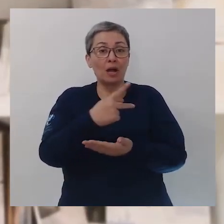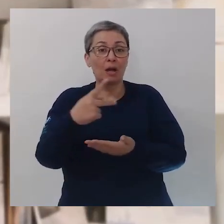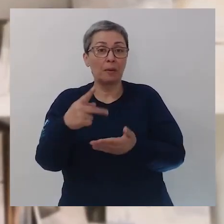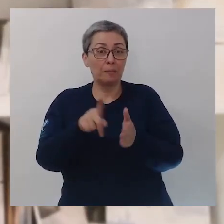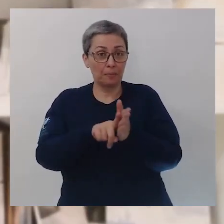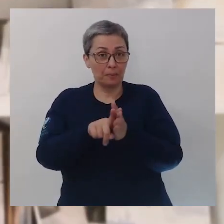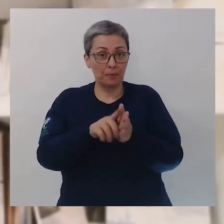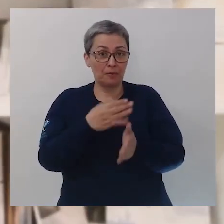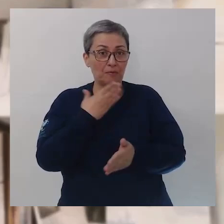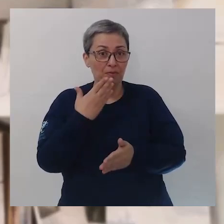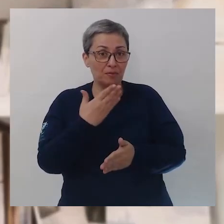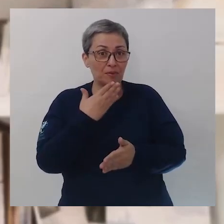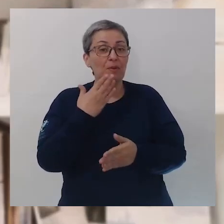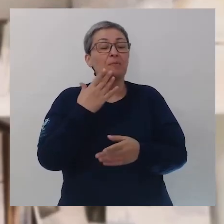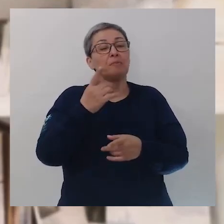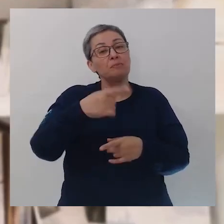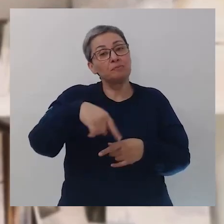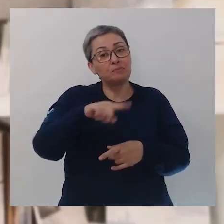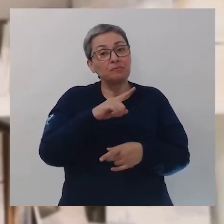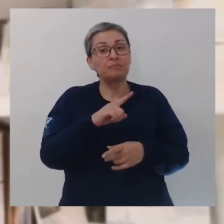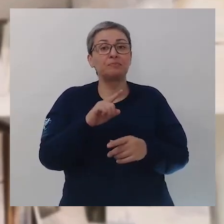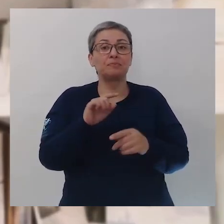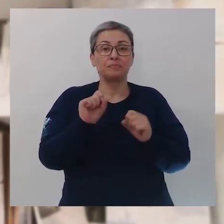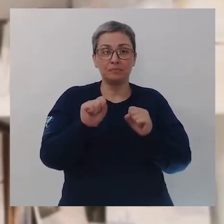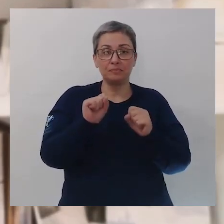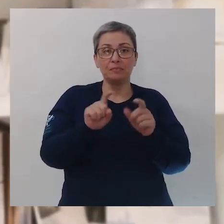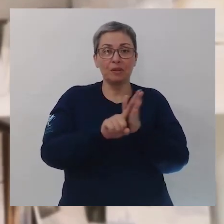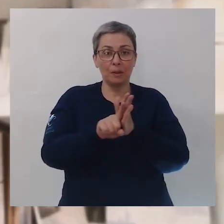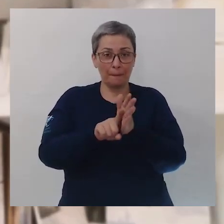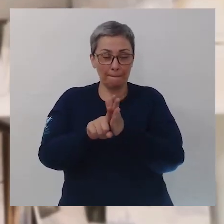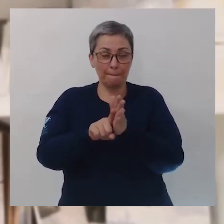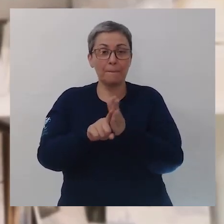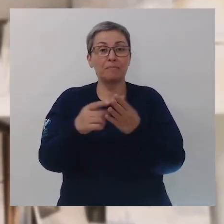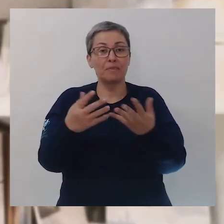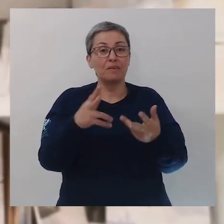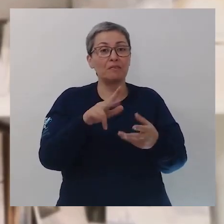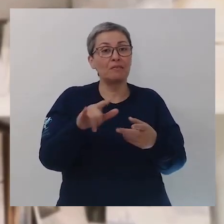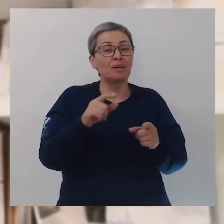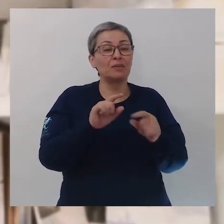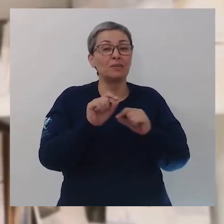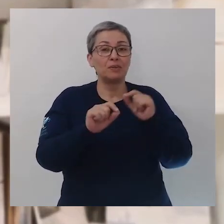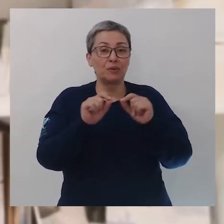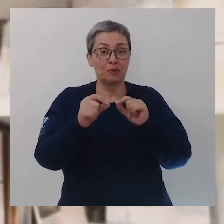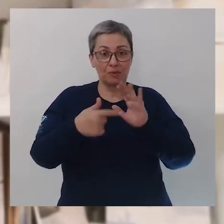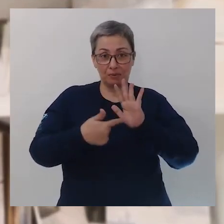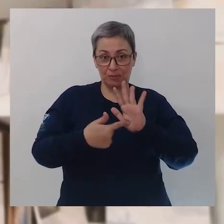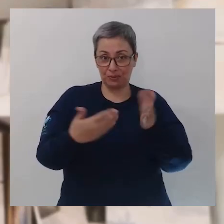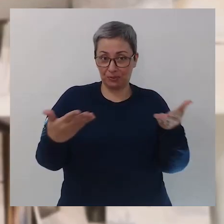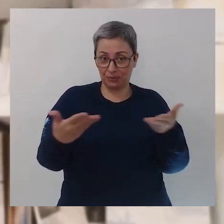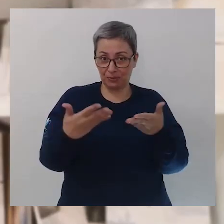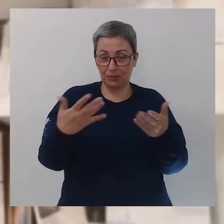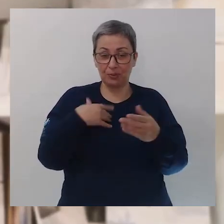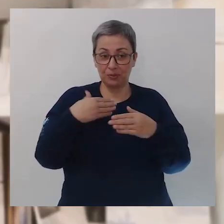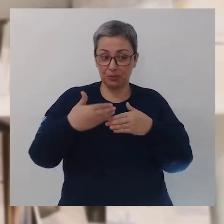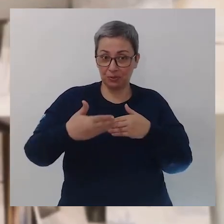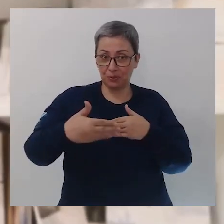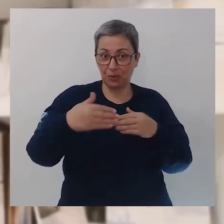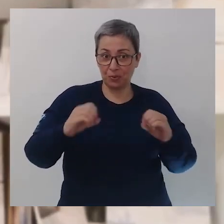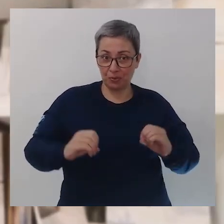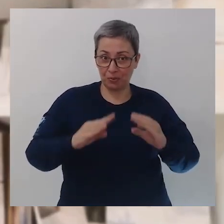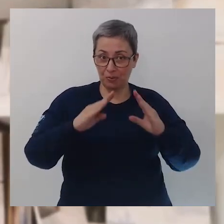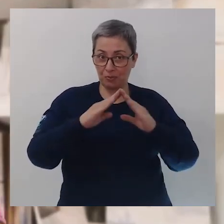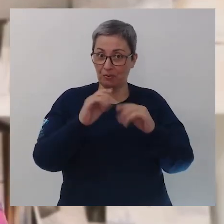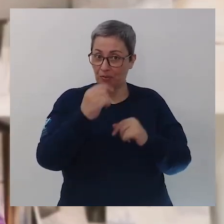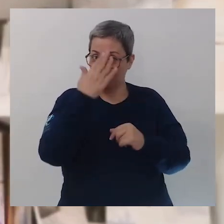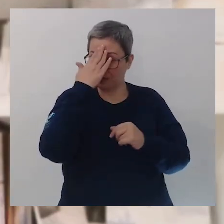de pesquisa fácil para você fazer as pesquisas que a gente vai indicar hoje, tá? No decorrer